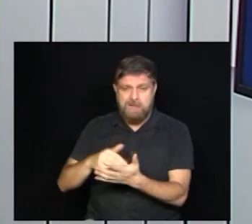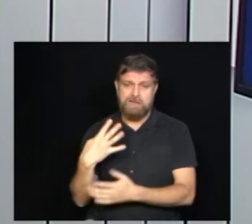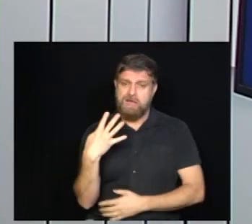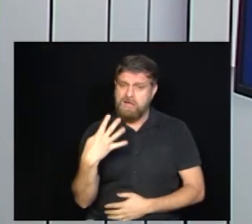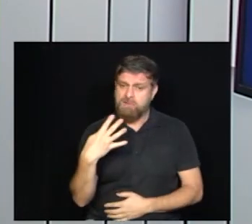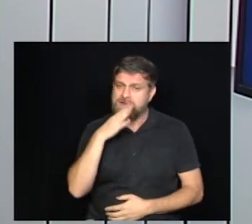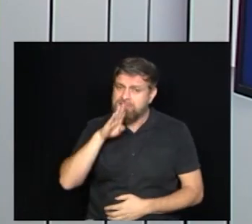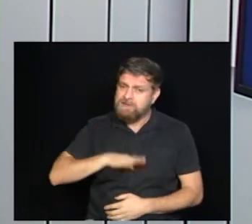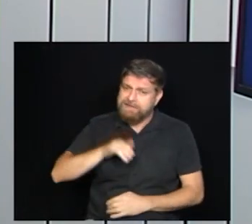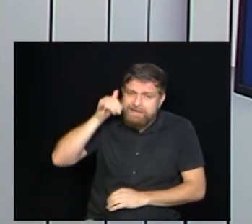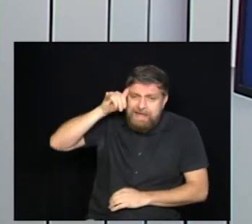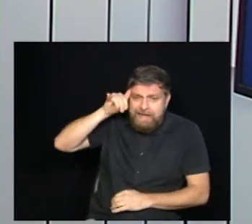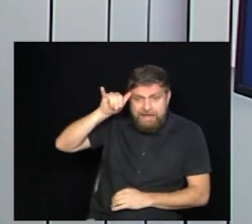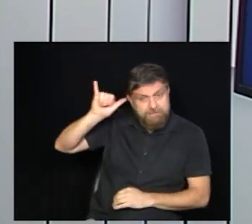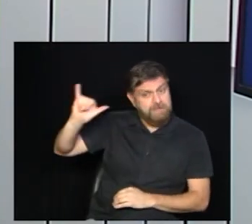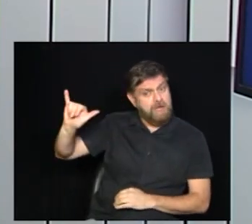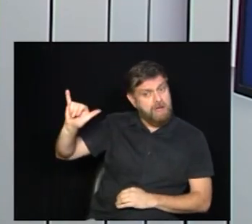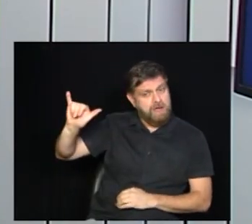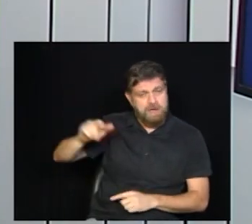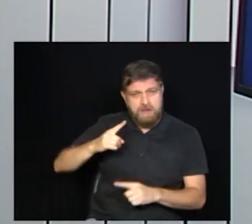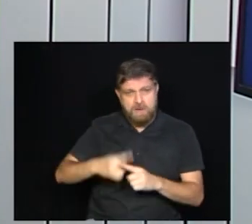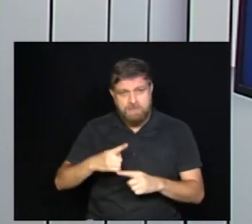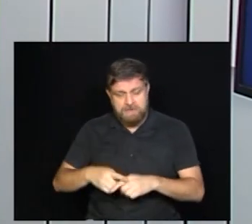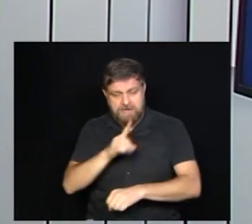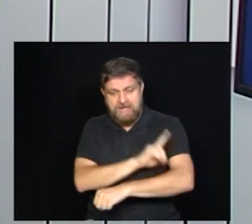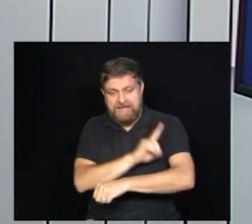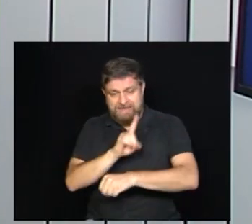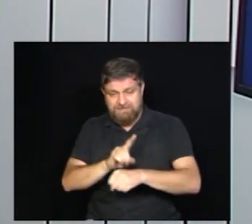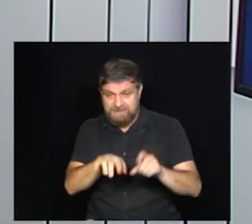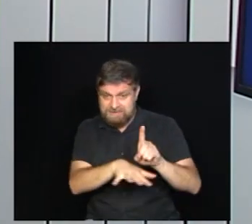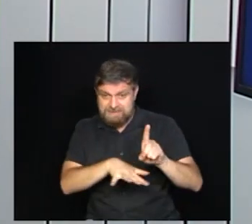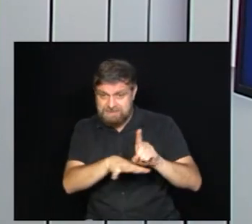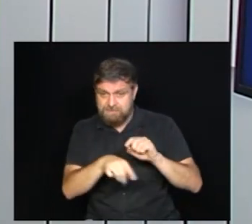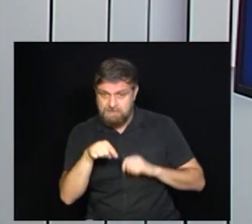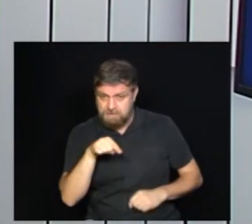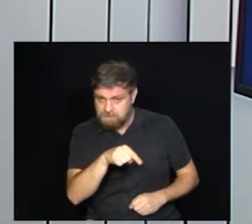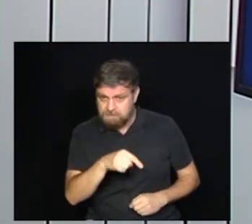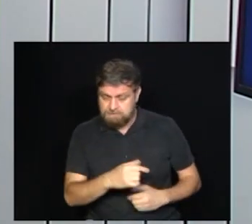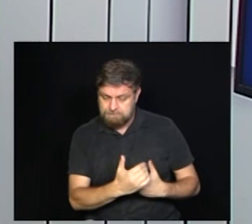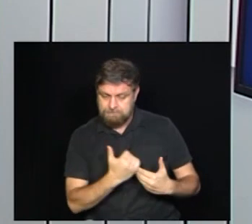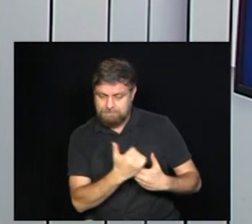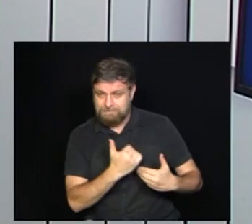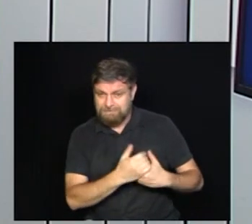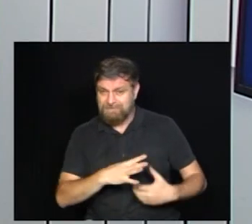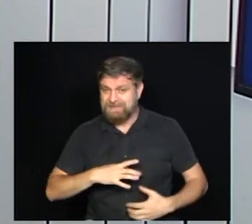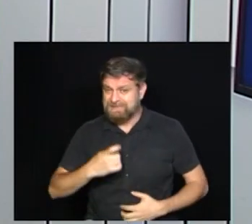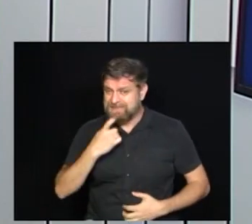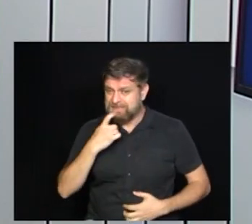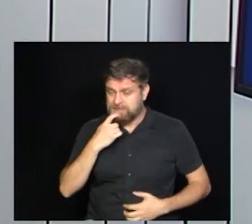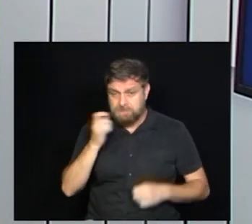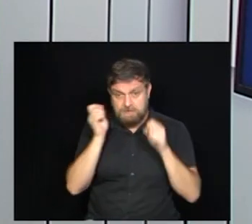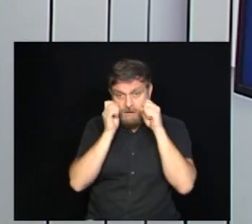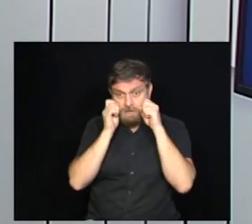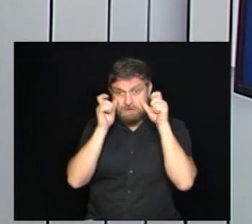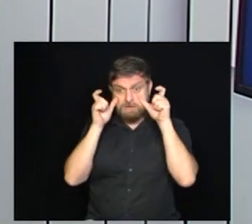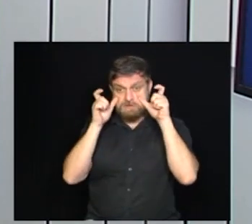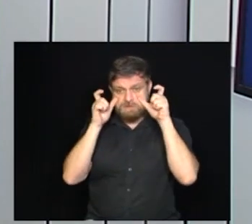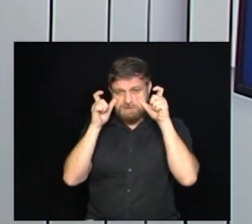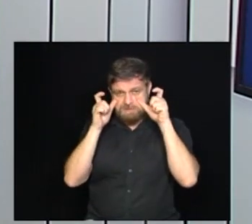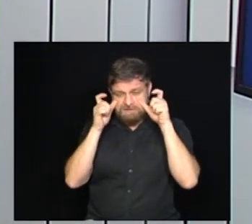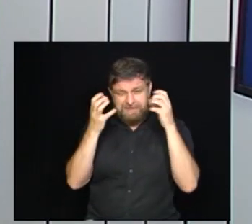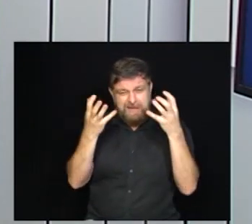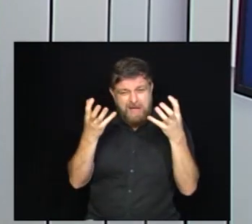horas da tarde, porque de acordo com a Defesa Civil de Campinas, a cidade está em estado de atenção. A